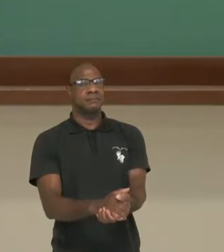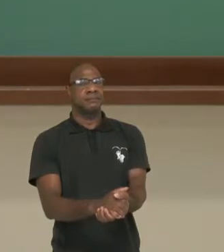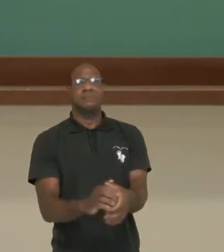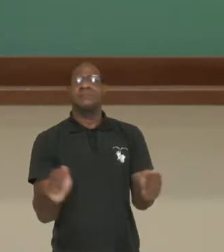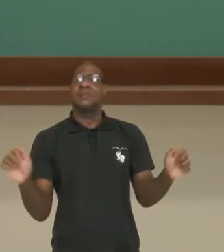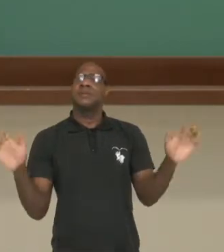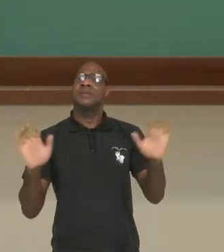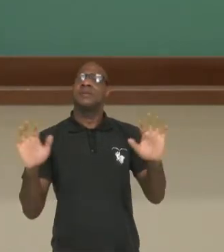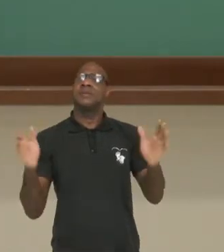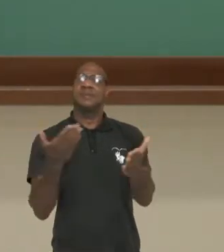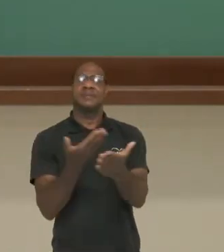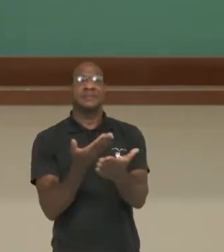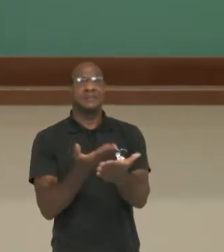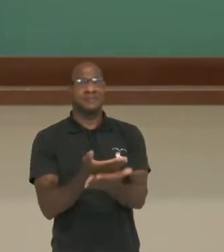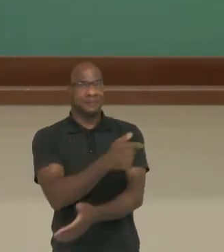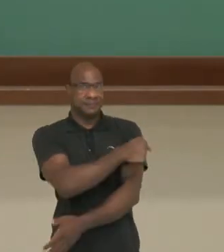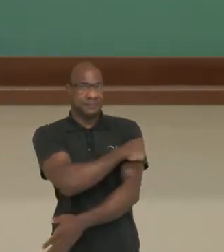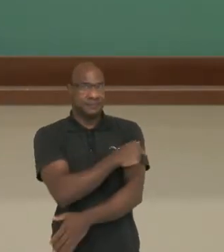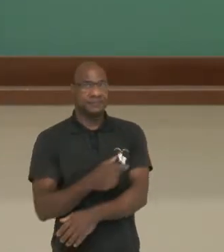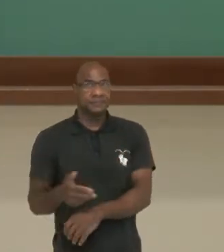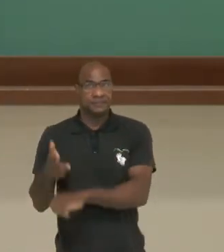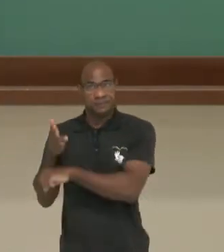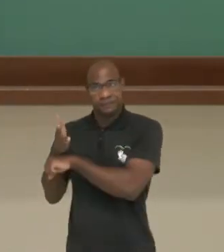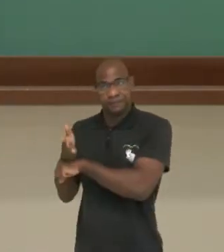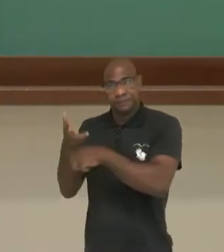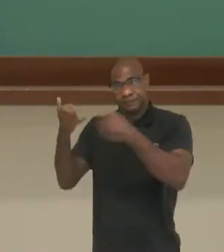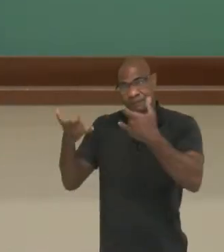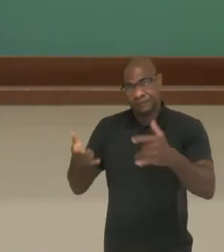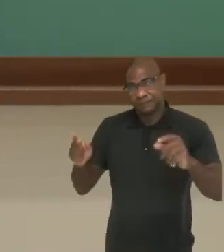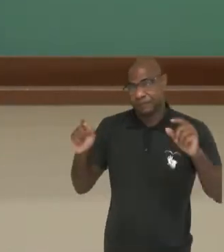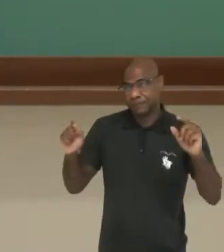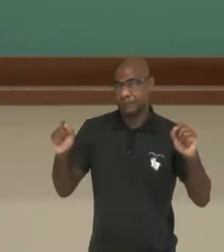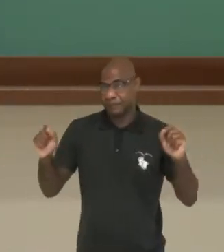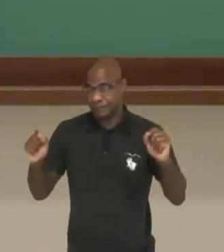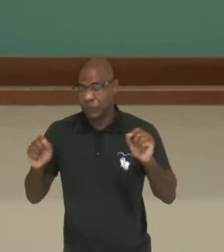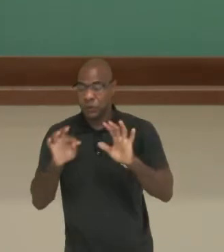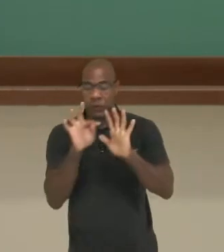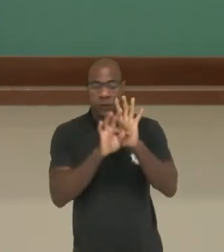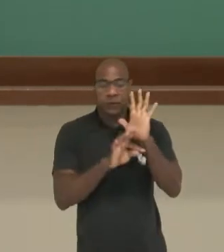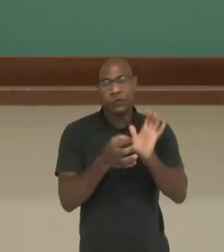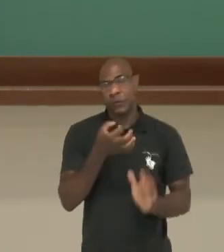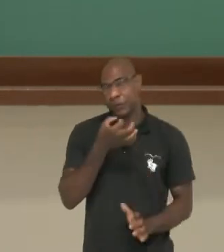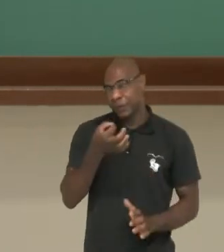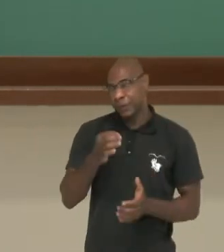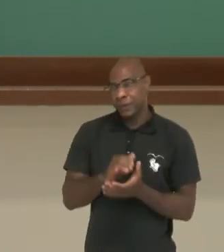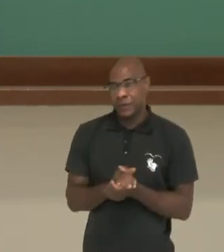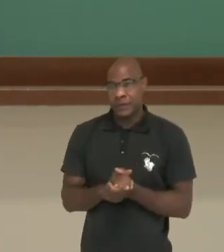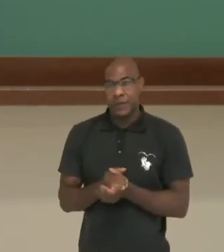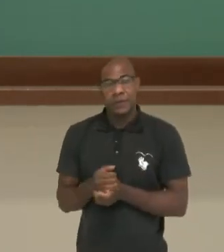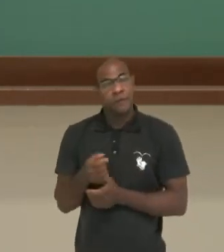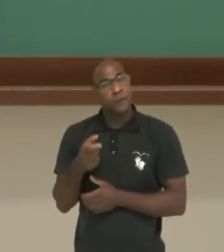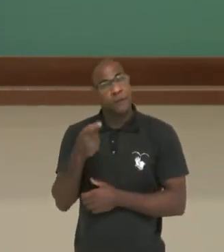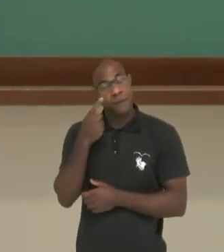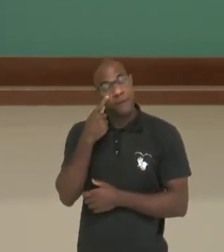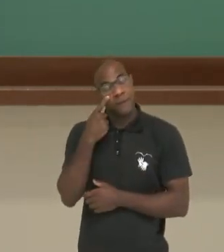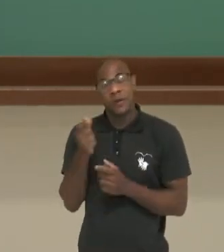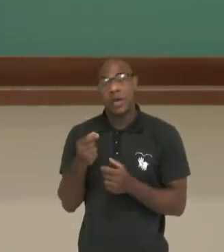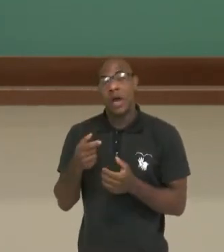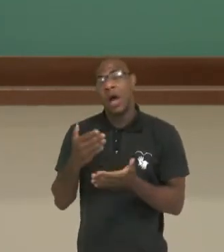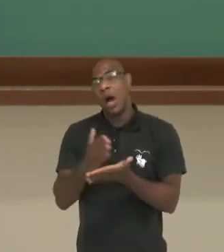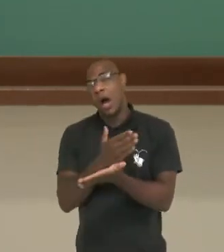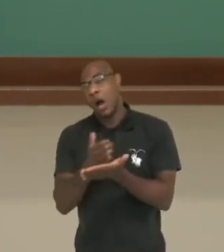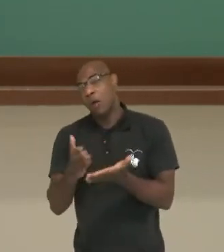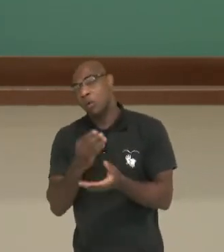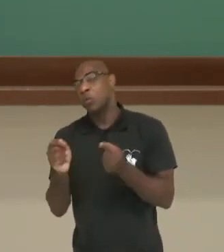Olá, estudantes do 7º ano. Neste vídeo vamos falar sobre artigo de opinião. Vamos verificar alguns elementos composicionais